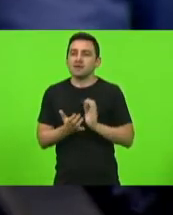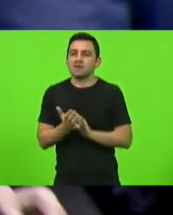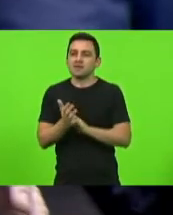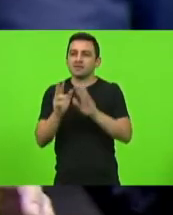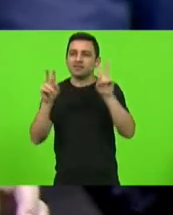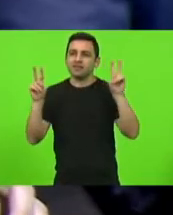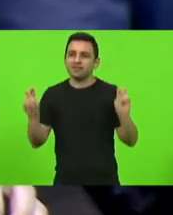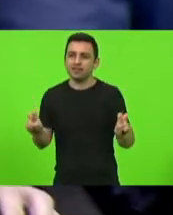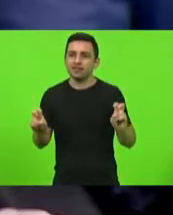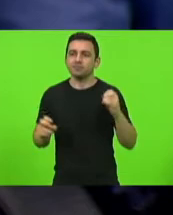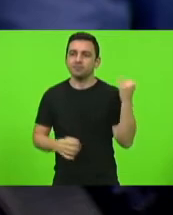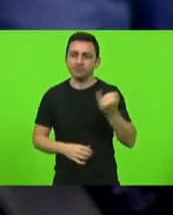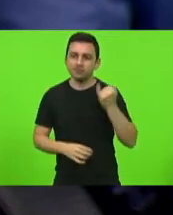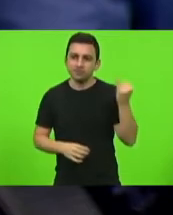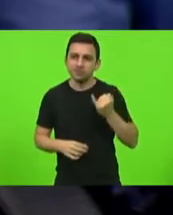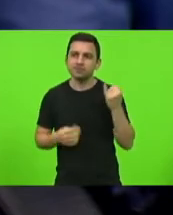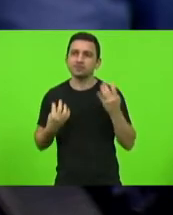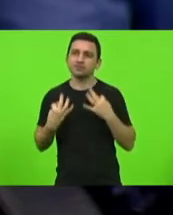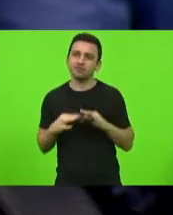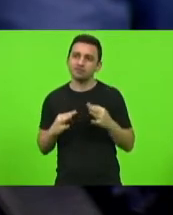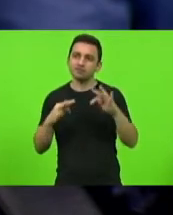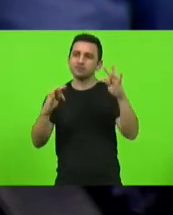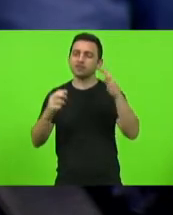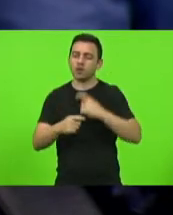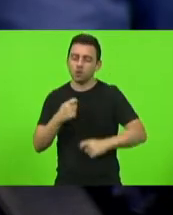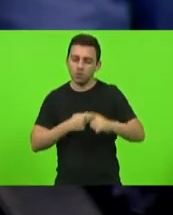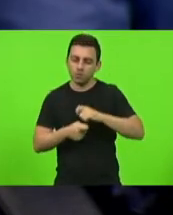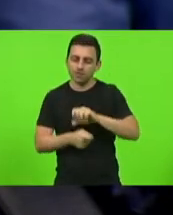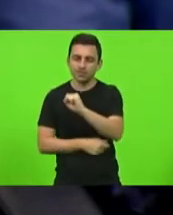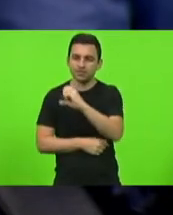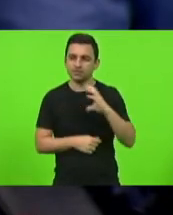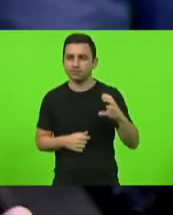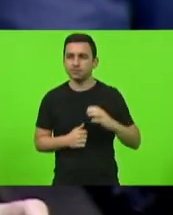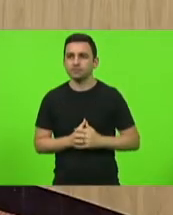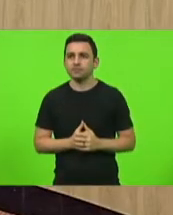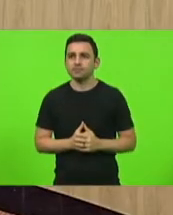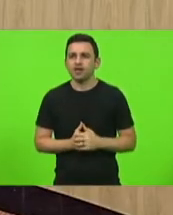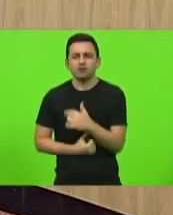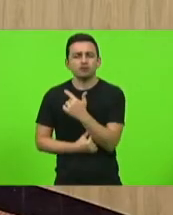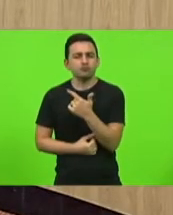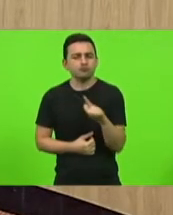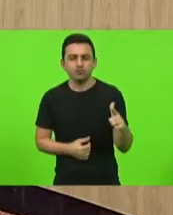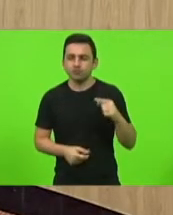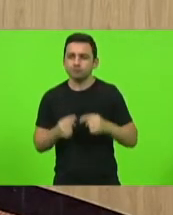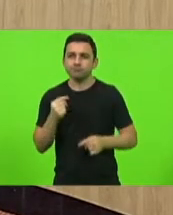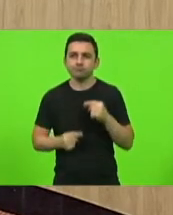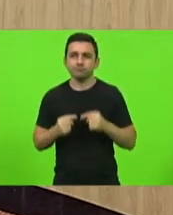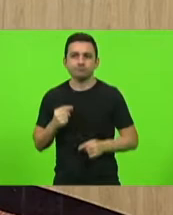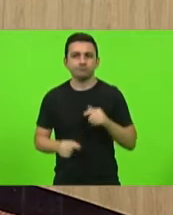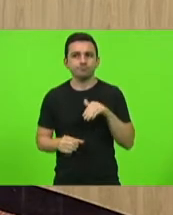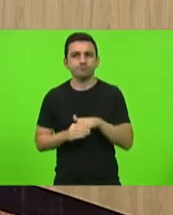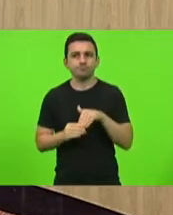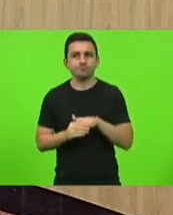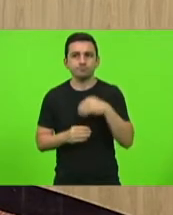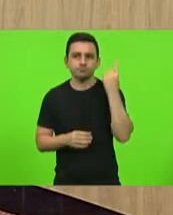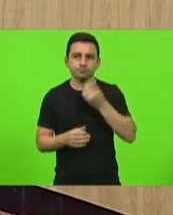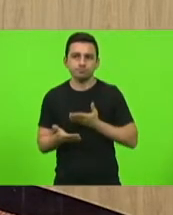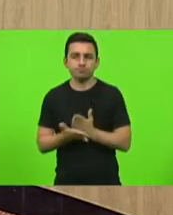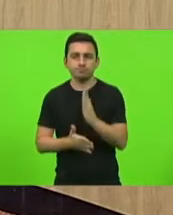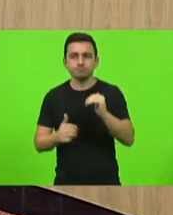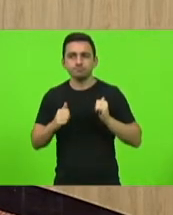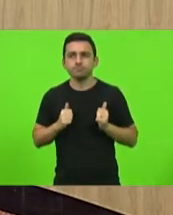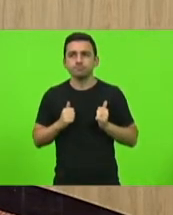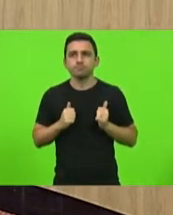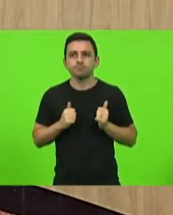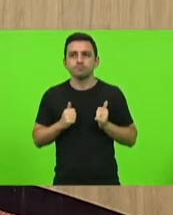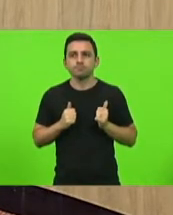extremamente importante para a tecnologia e a economia de Santa Catarina. Não havendo mais, quem queira discutir em votação, deputados que aprovam, permaneçam como se